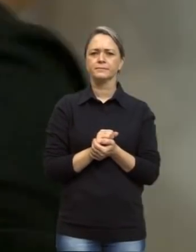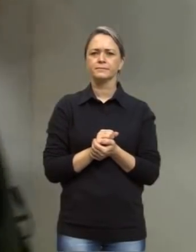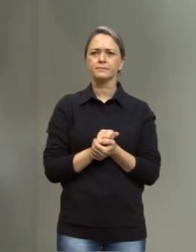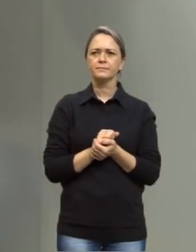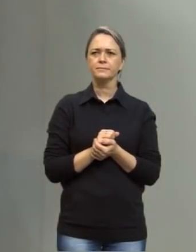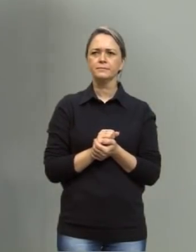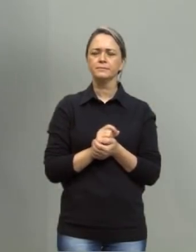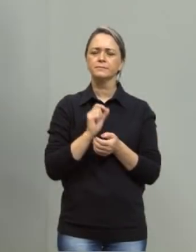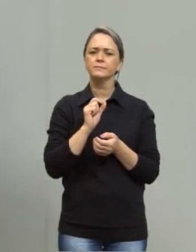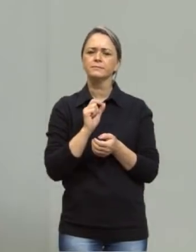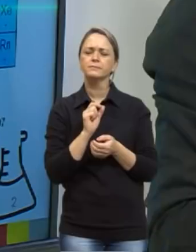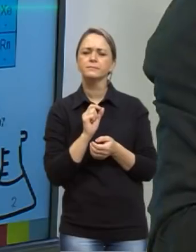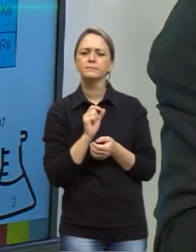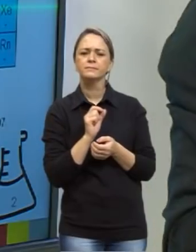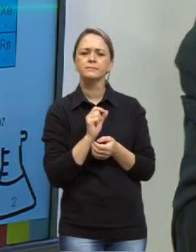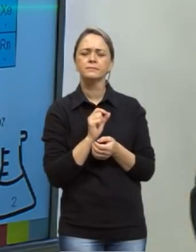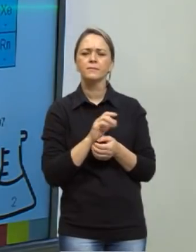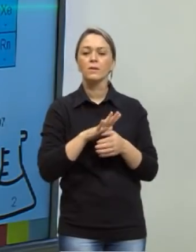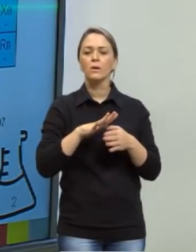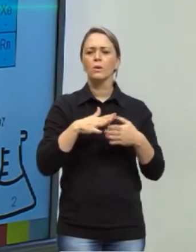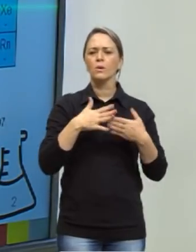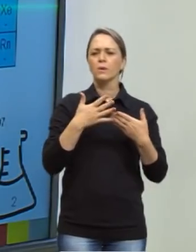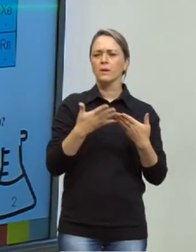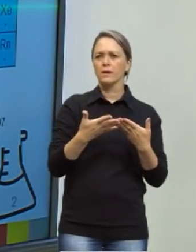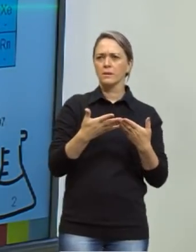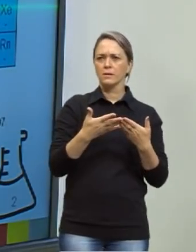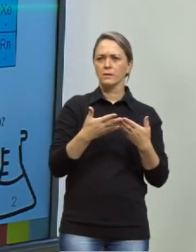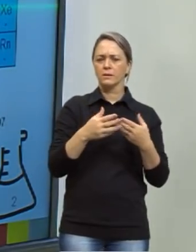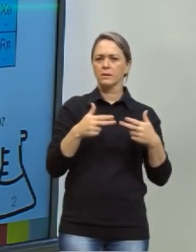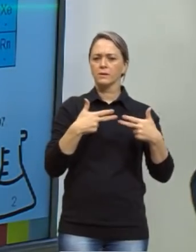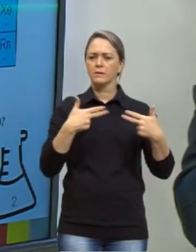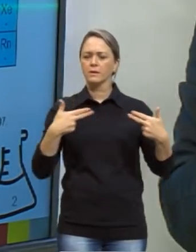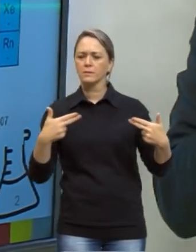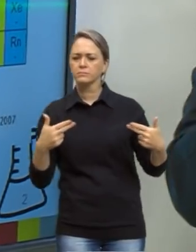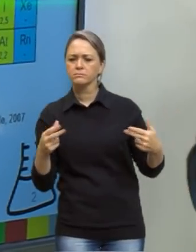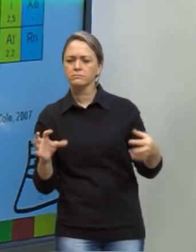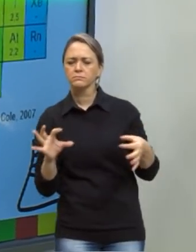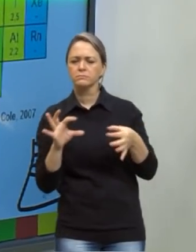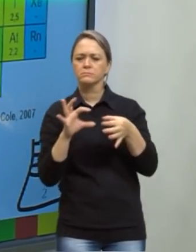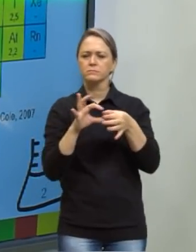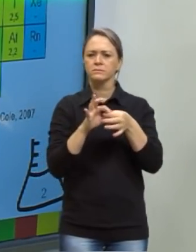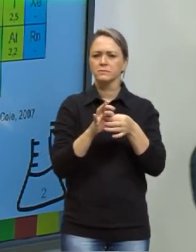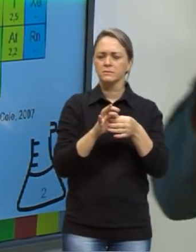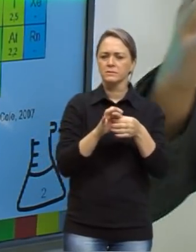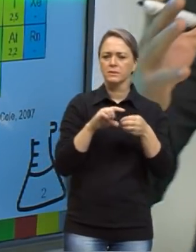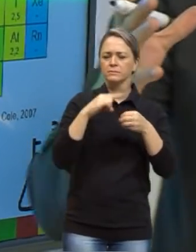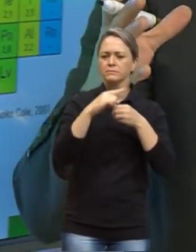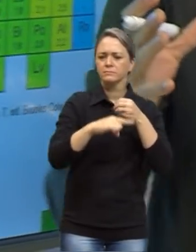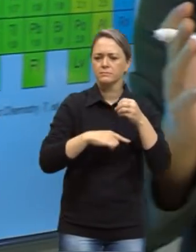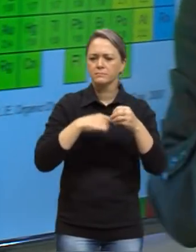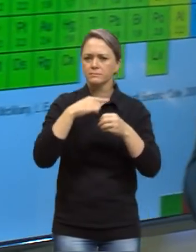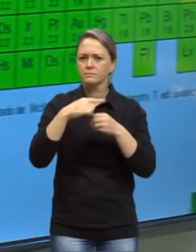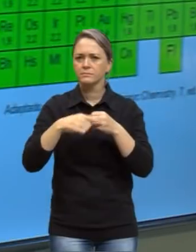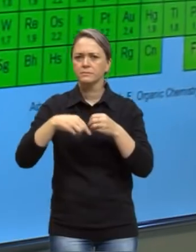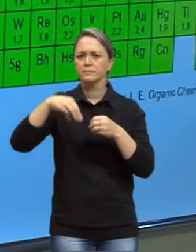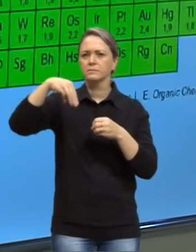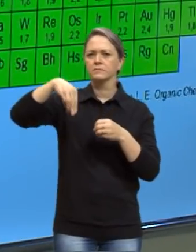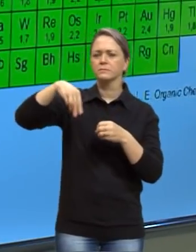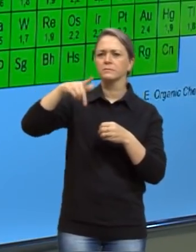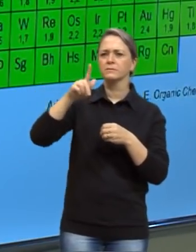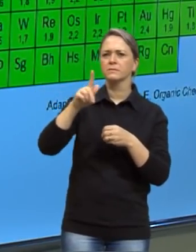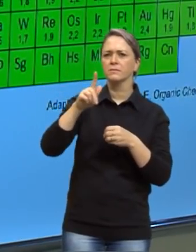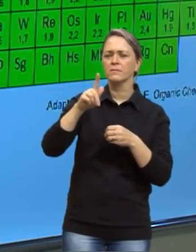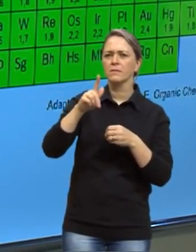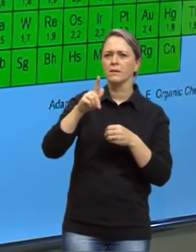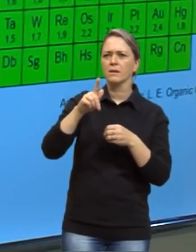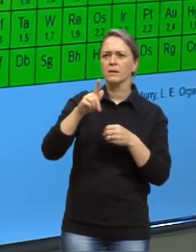e o que que vai acontecer quando quando esses elementos se unir em vários átomos de magnésio eles não